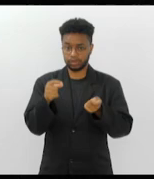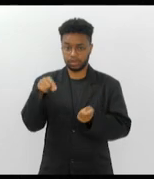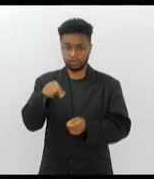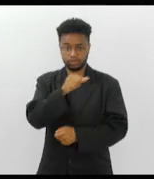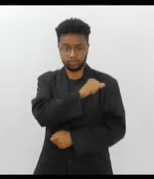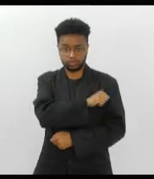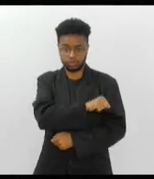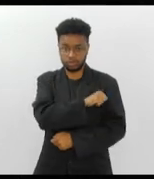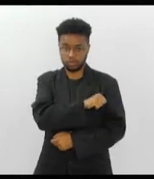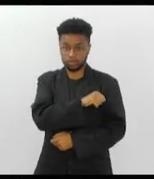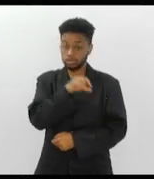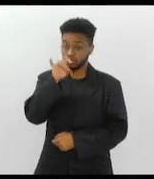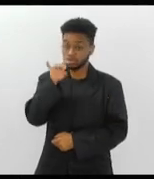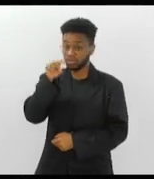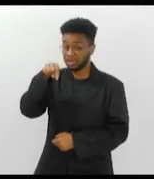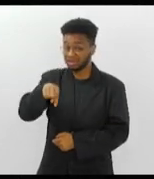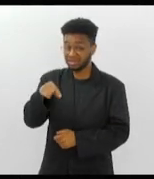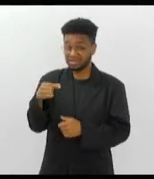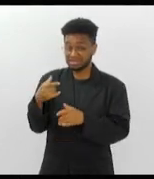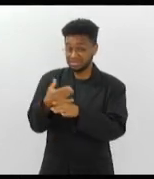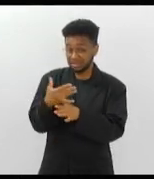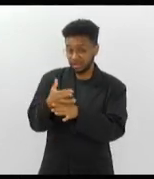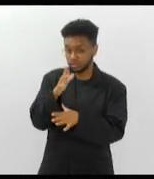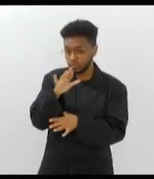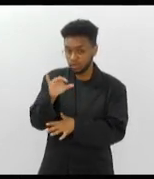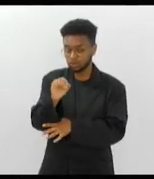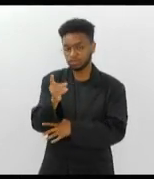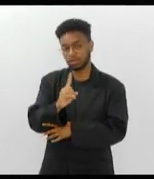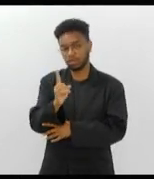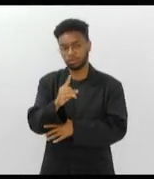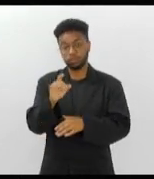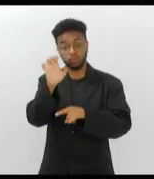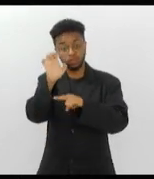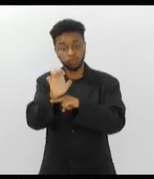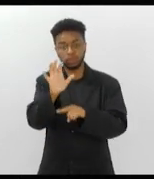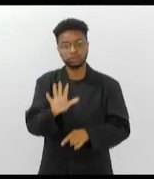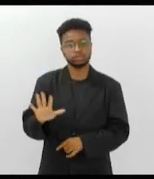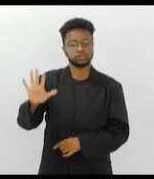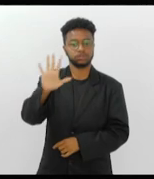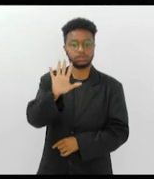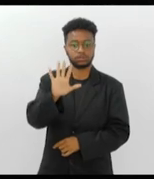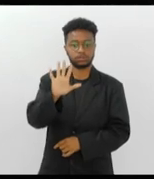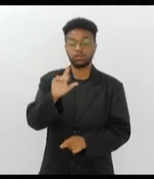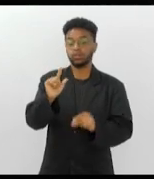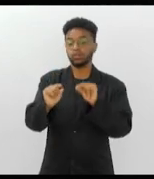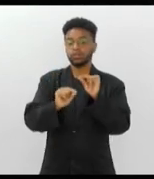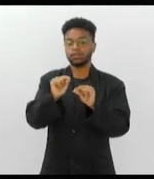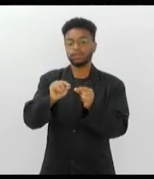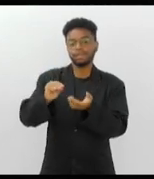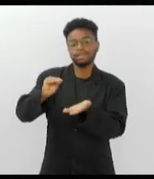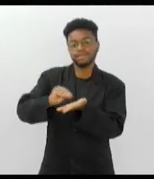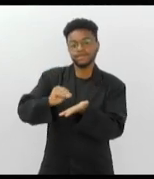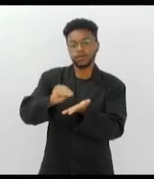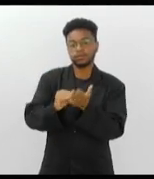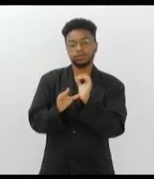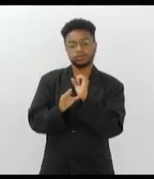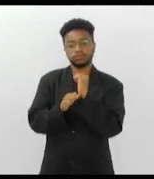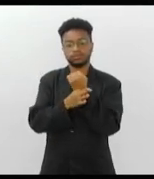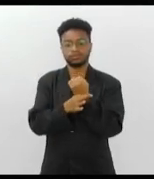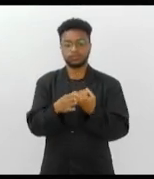não é só na cidade do Rio de Janeiro, que é a ausência de segurança